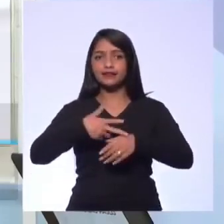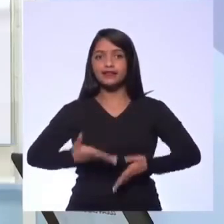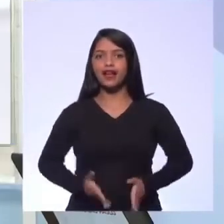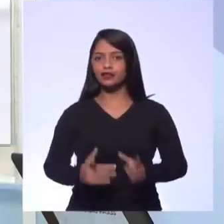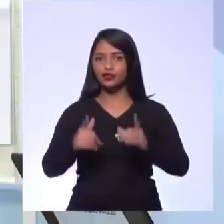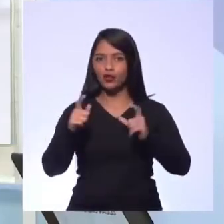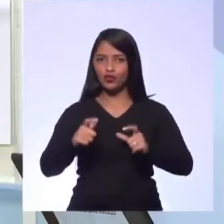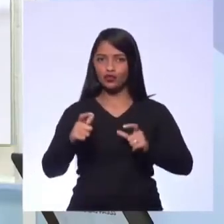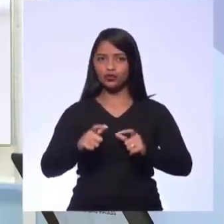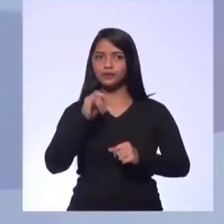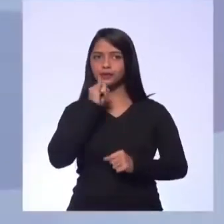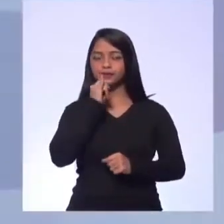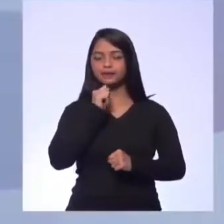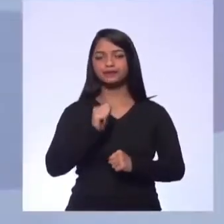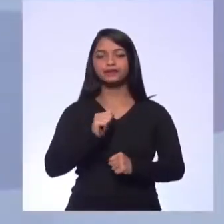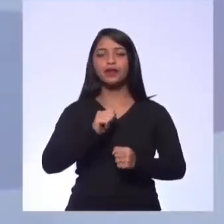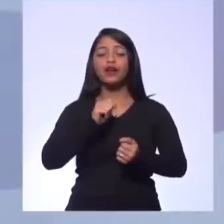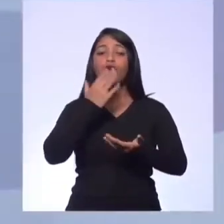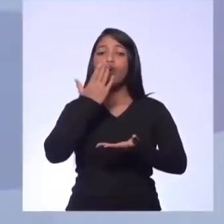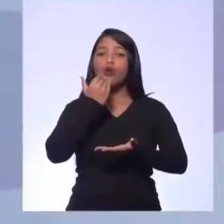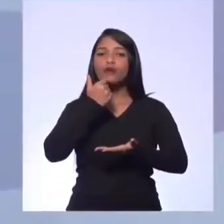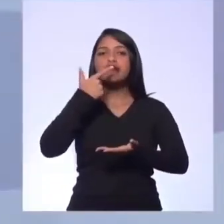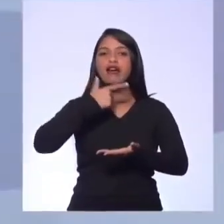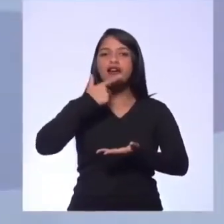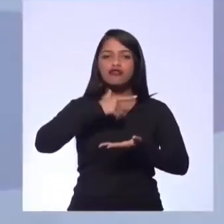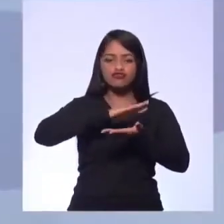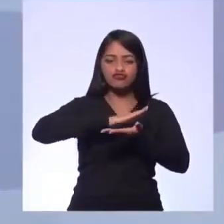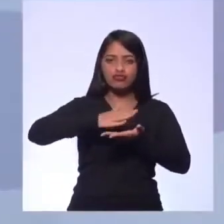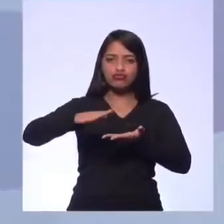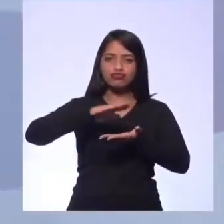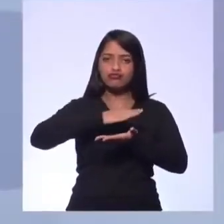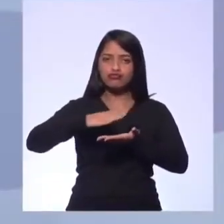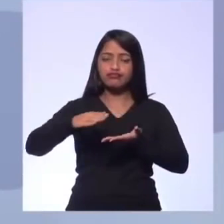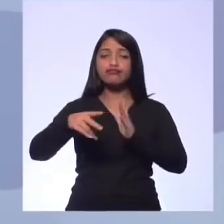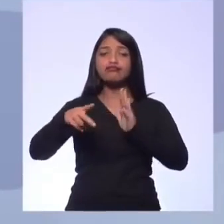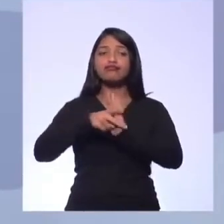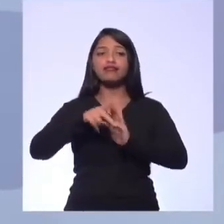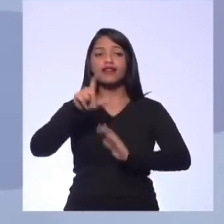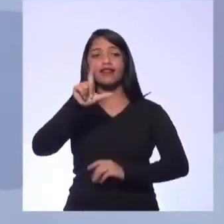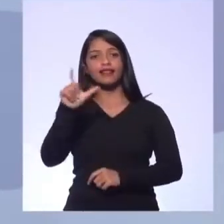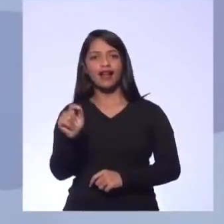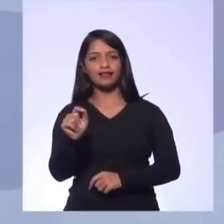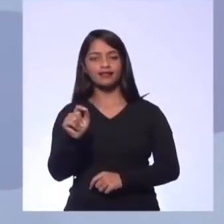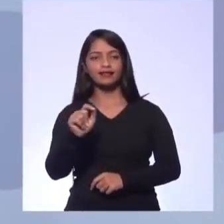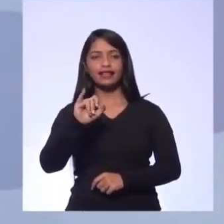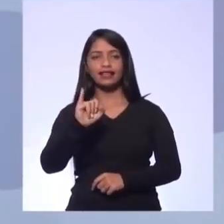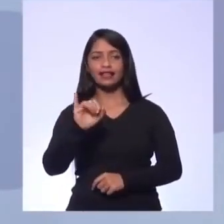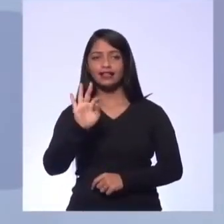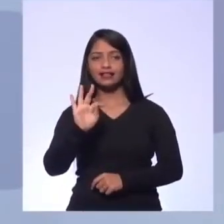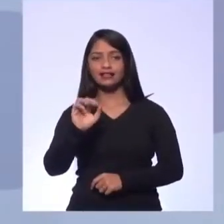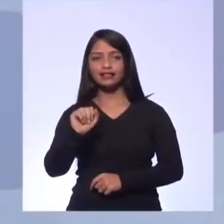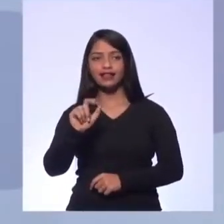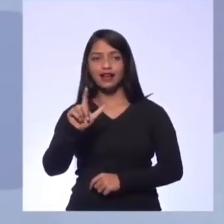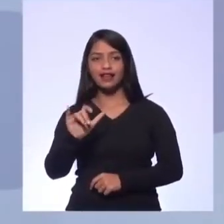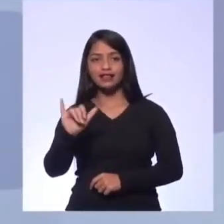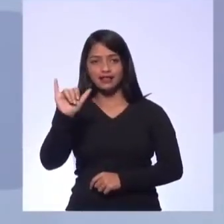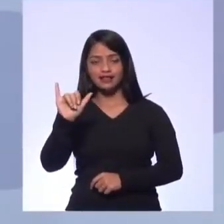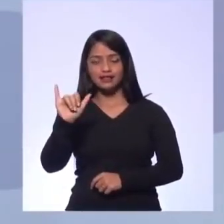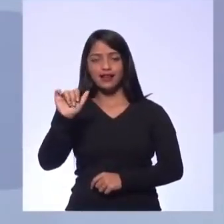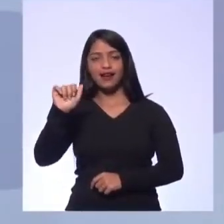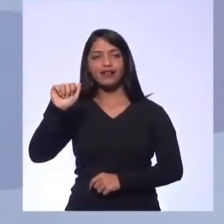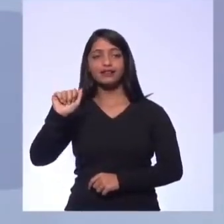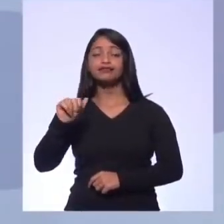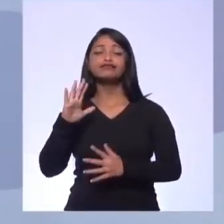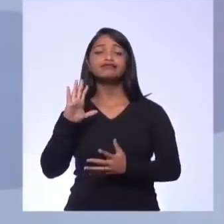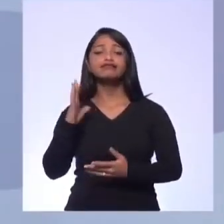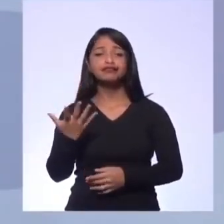assim, lasanha Italy, né? Italy é o país. Para falar italiano, você coloca aí Italian. Olha só o que aconteceu aqui, né? Então, tirou